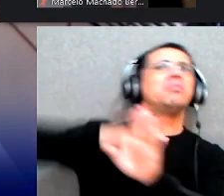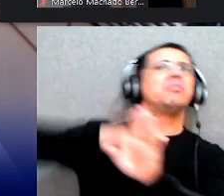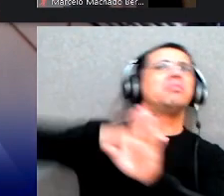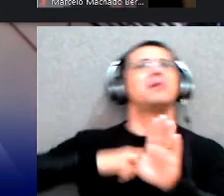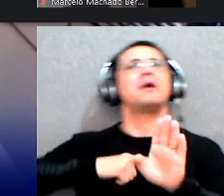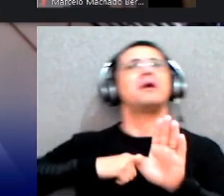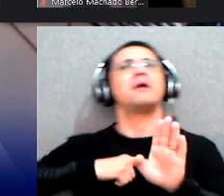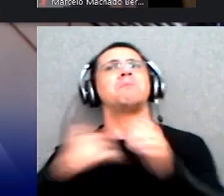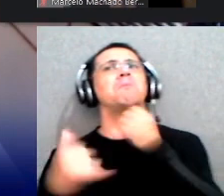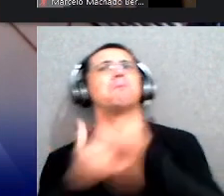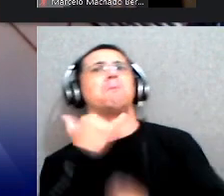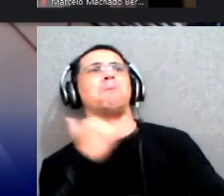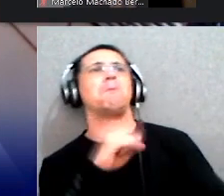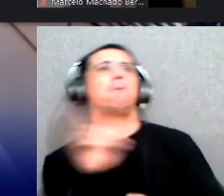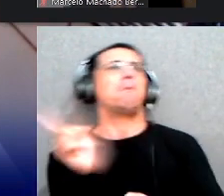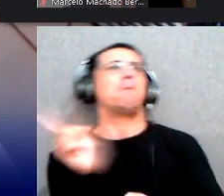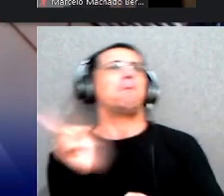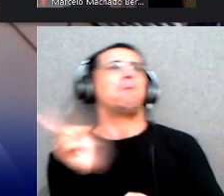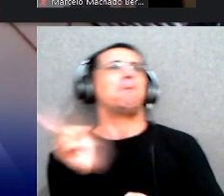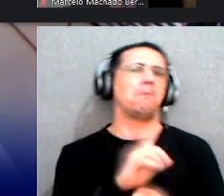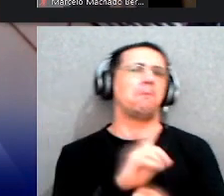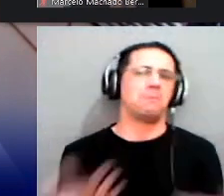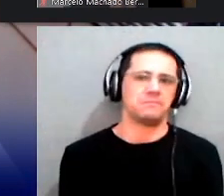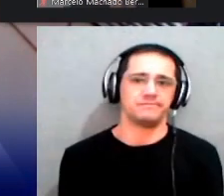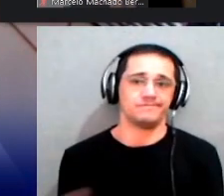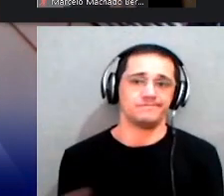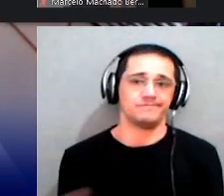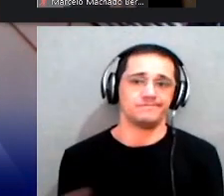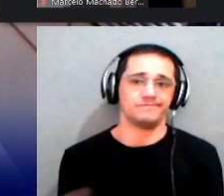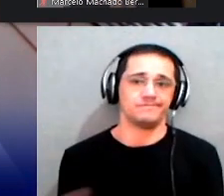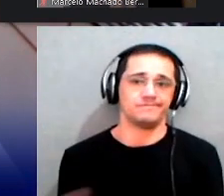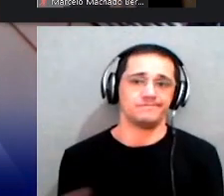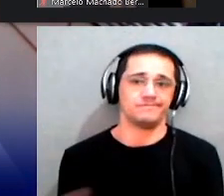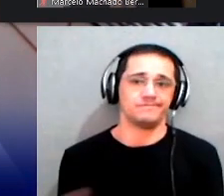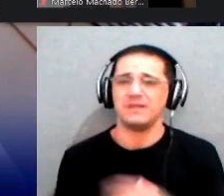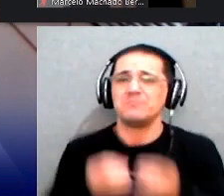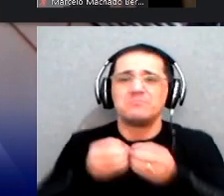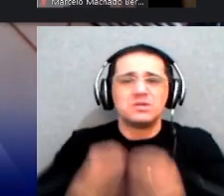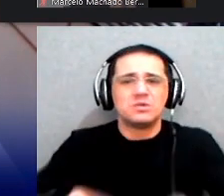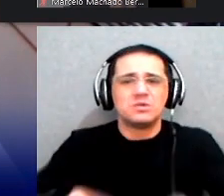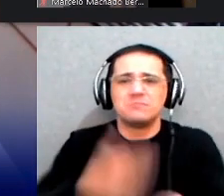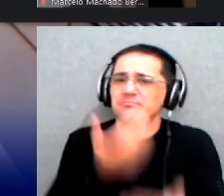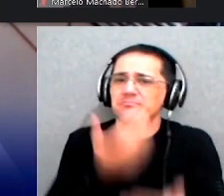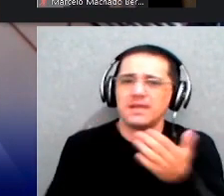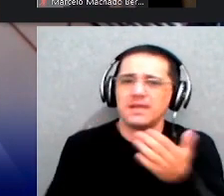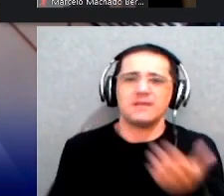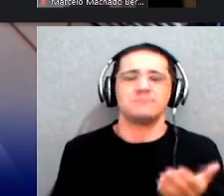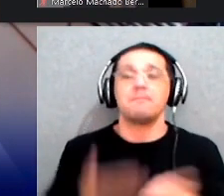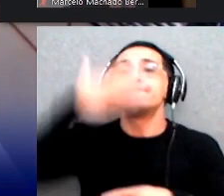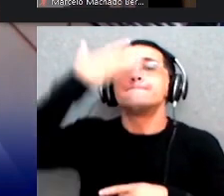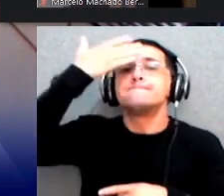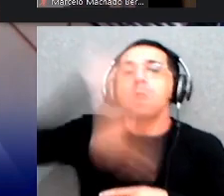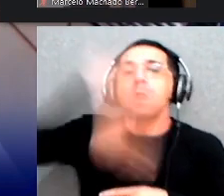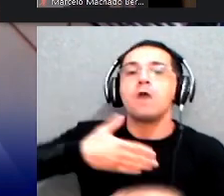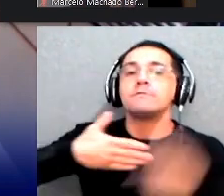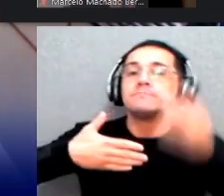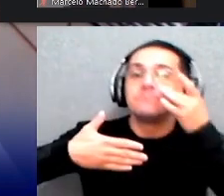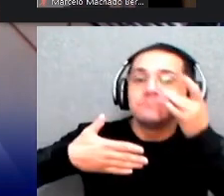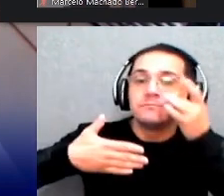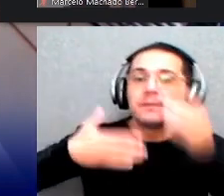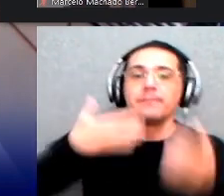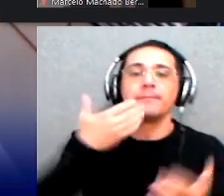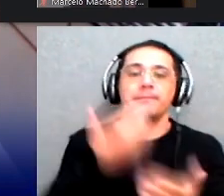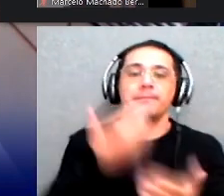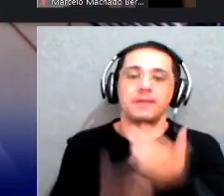este ritual de administração da justiça. Você mata a qualidade epistêmica da prova, com certeza, nessa ambiência virtual. Até porque tem um detalhe também,